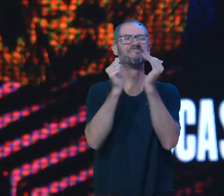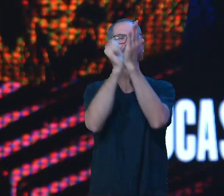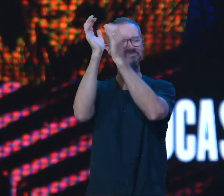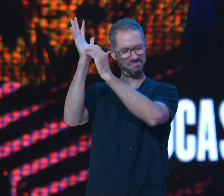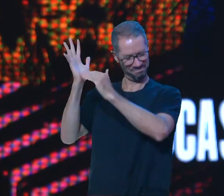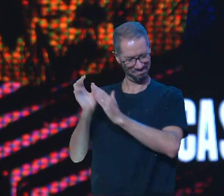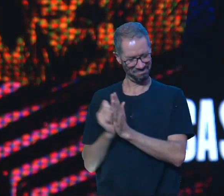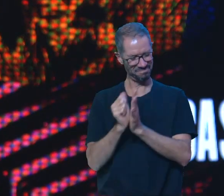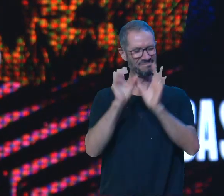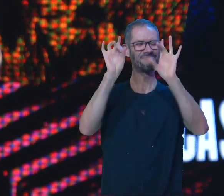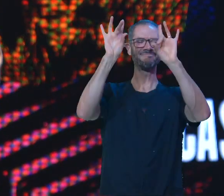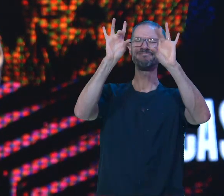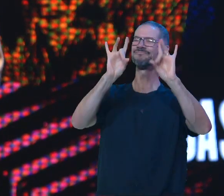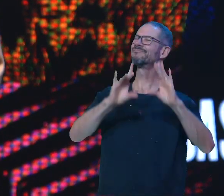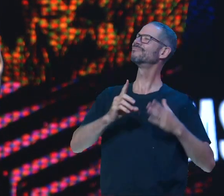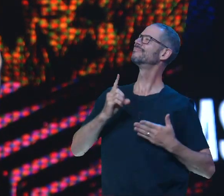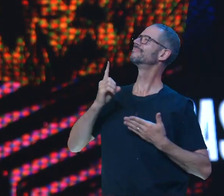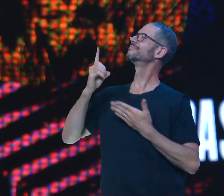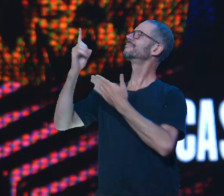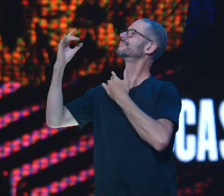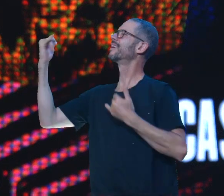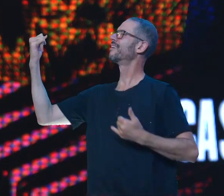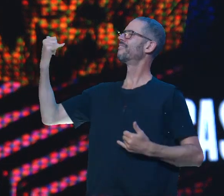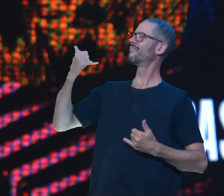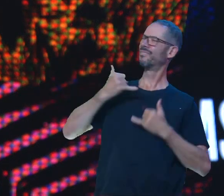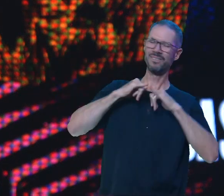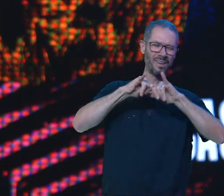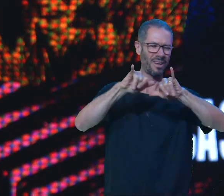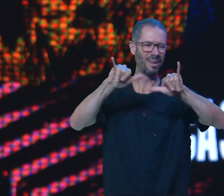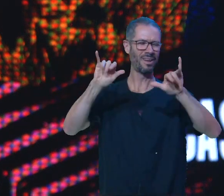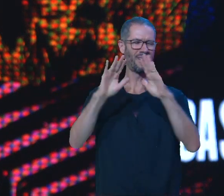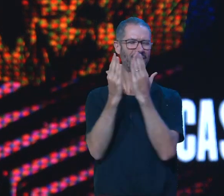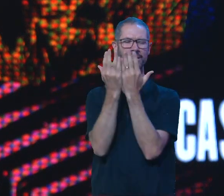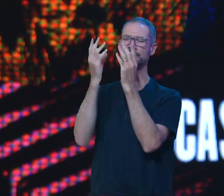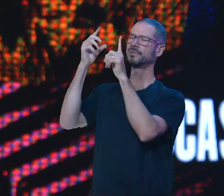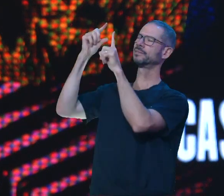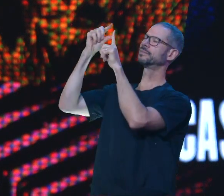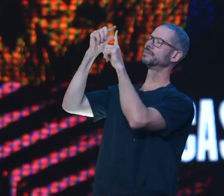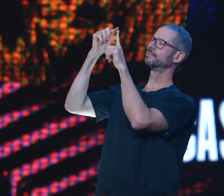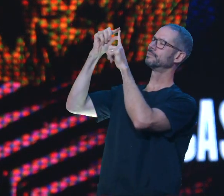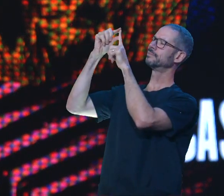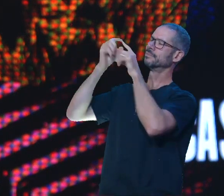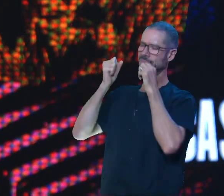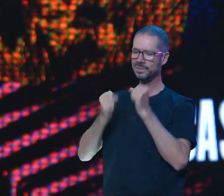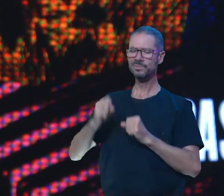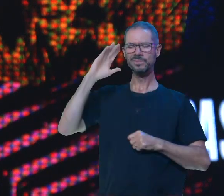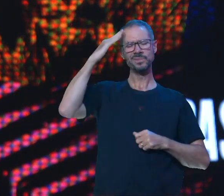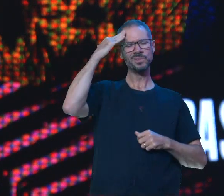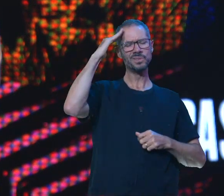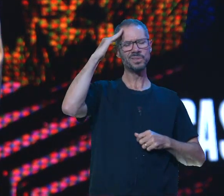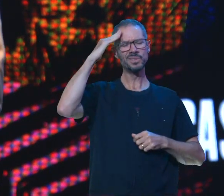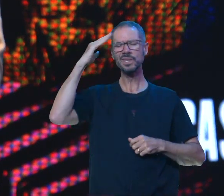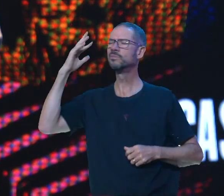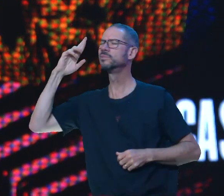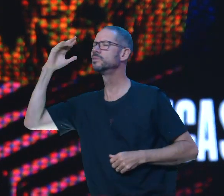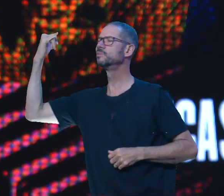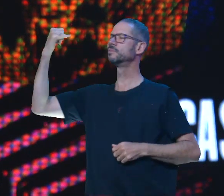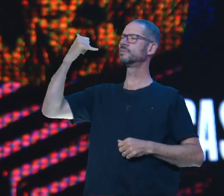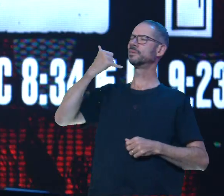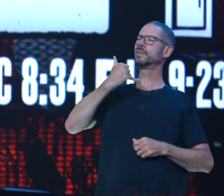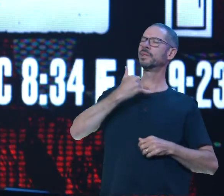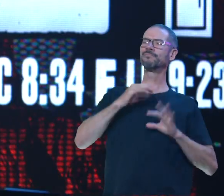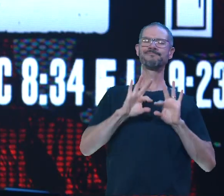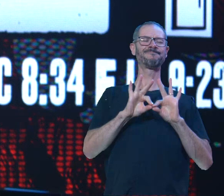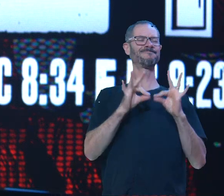tão especial, Deus, fala conosco agora através da Tua palavra. Possamos entender aquilo que o Senhor quer falar de maneira singular